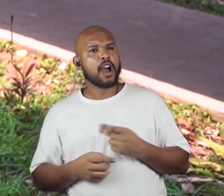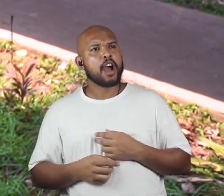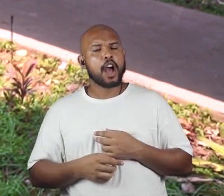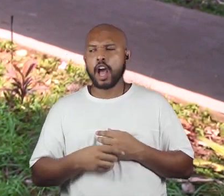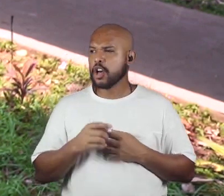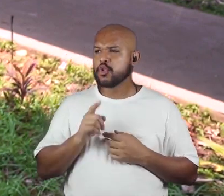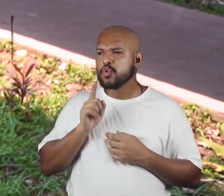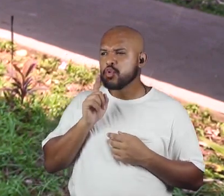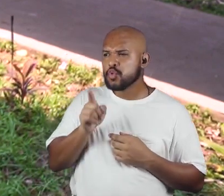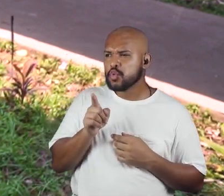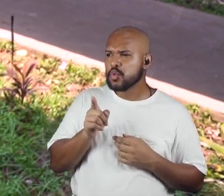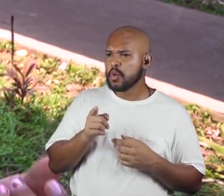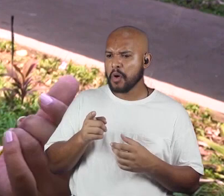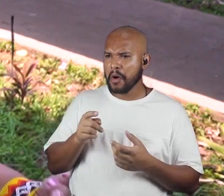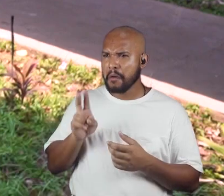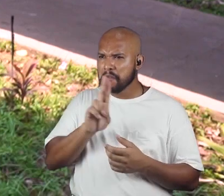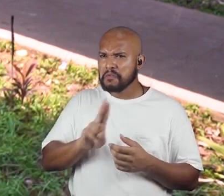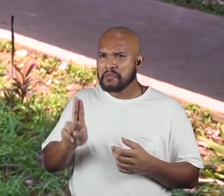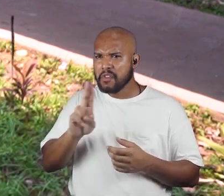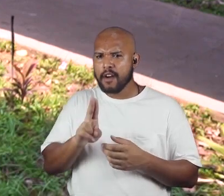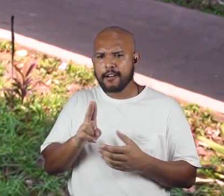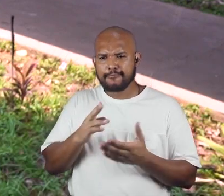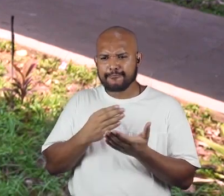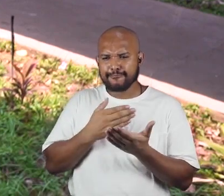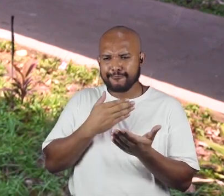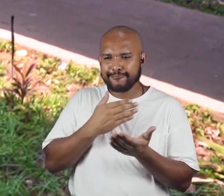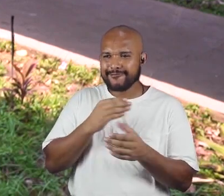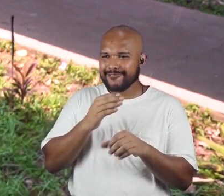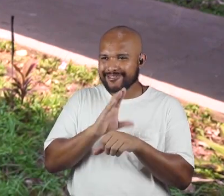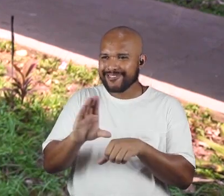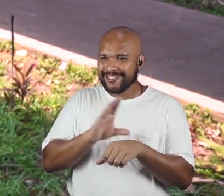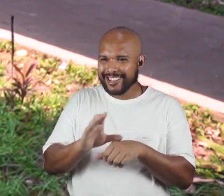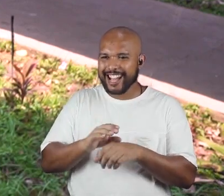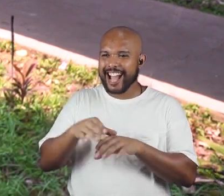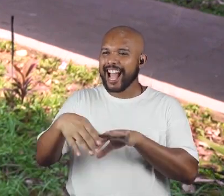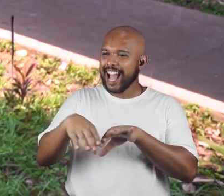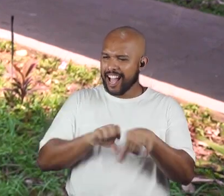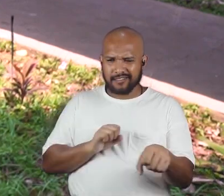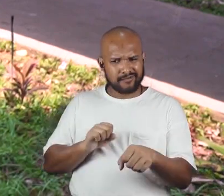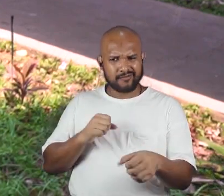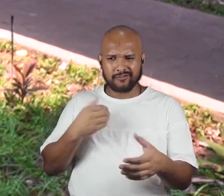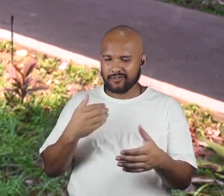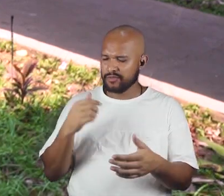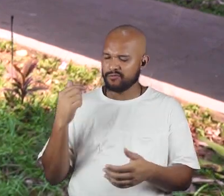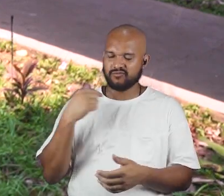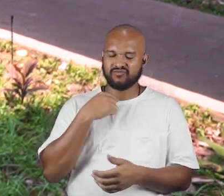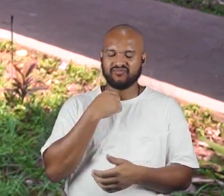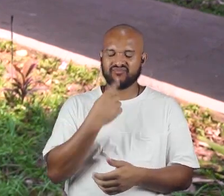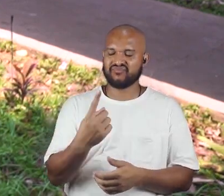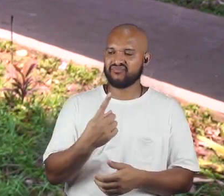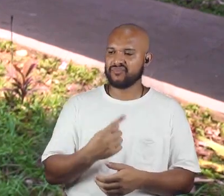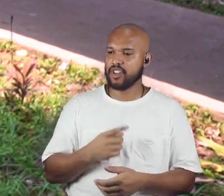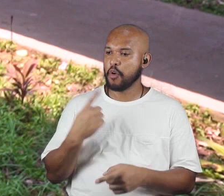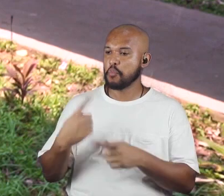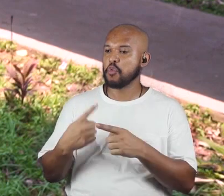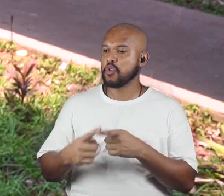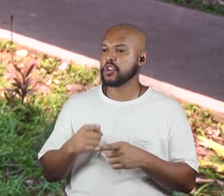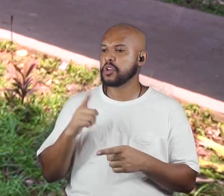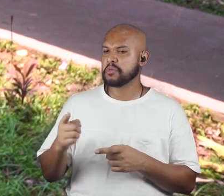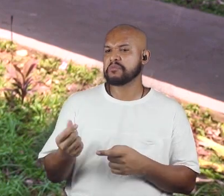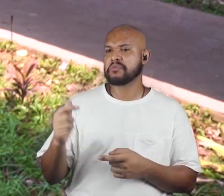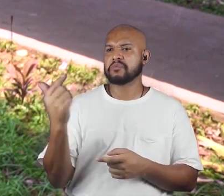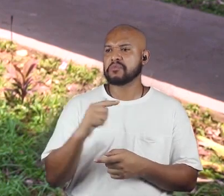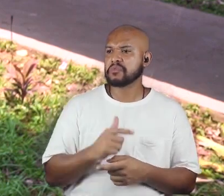porque eu não tinha como, no tempo ainda não tinha bolsa. Ia ser muito difícil, era para mim sair, era porque eu era